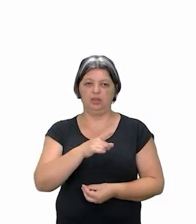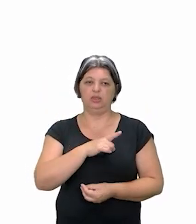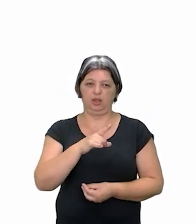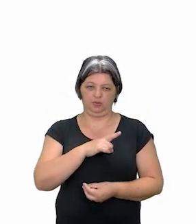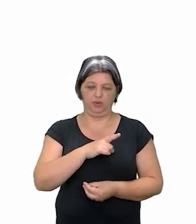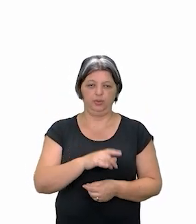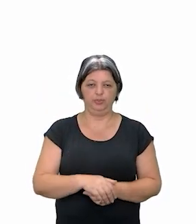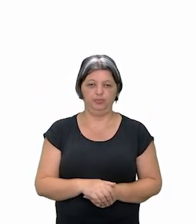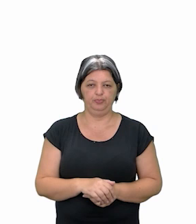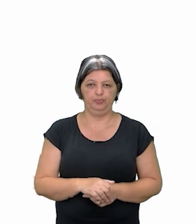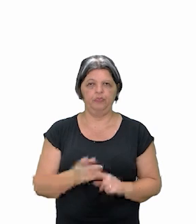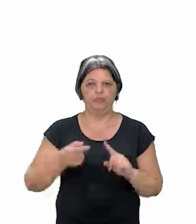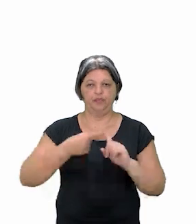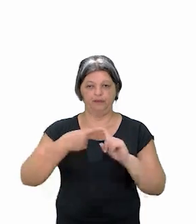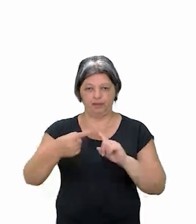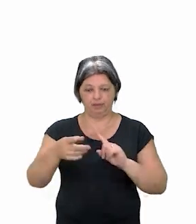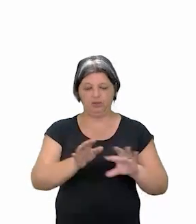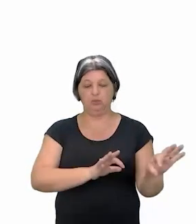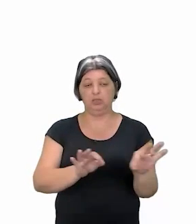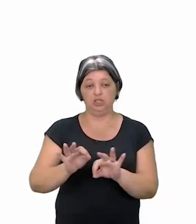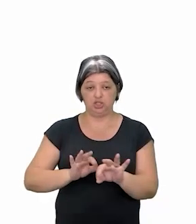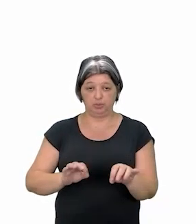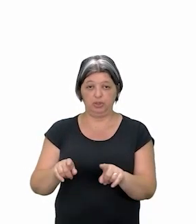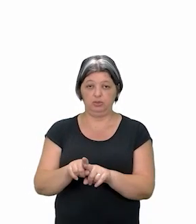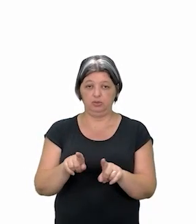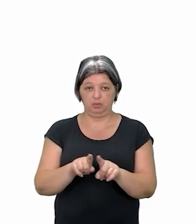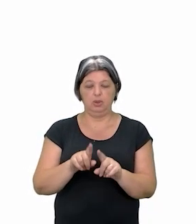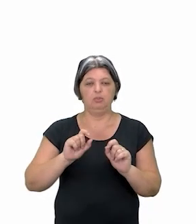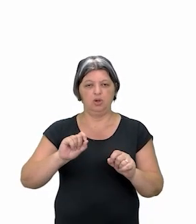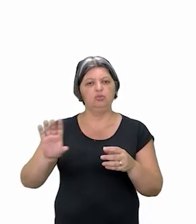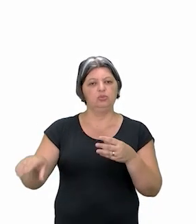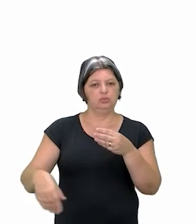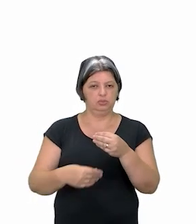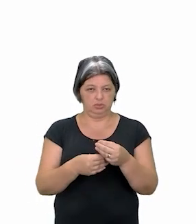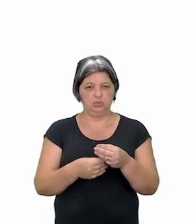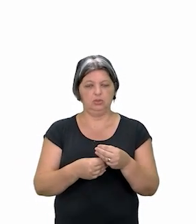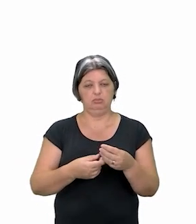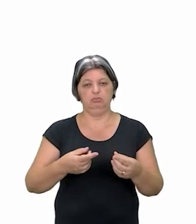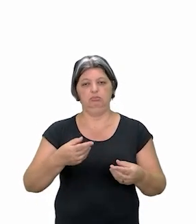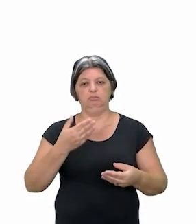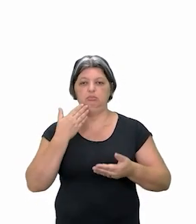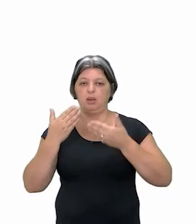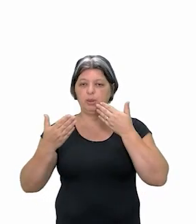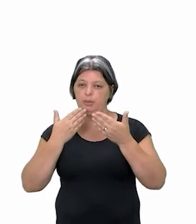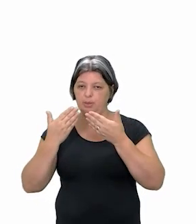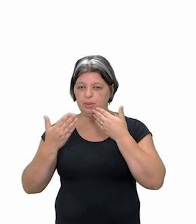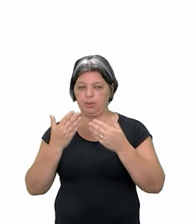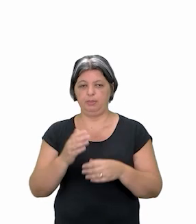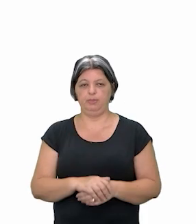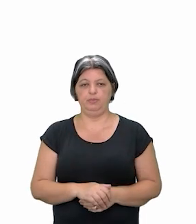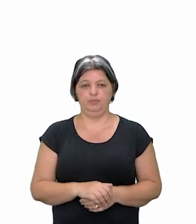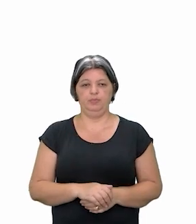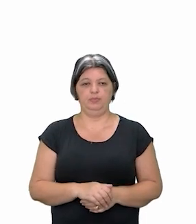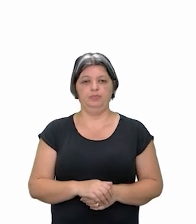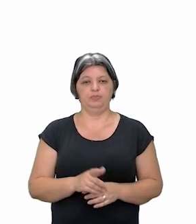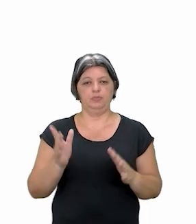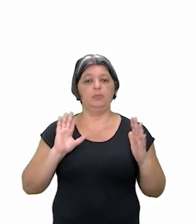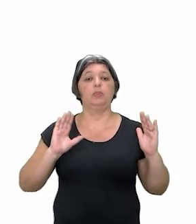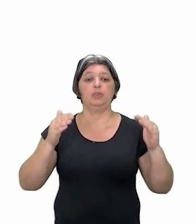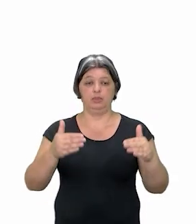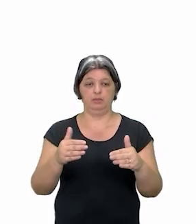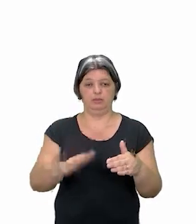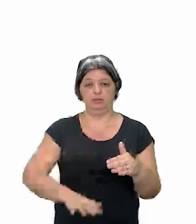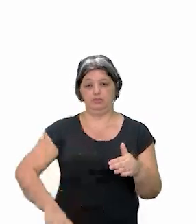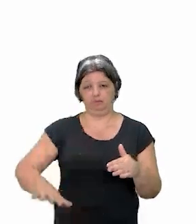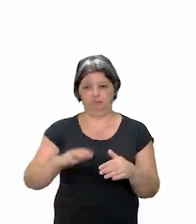né, na Semana de Planejamento, e depois contribuir ainda mais com essa discussão, trazendo aí um ponto focal da área de Ciências